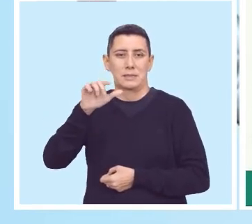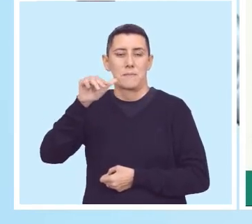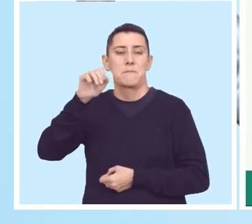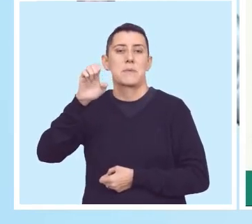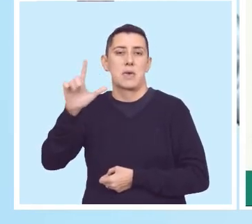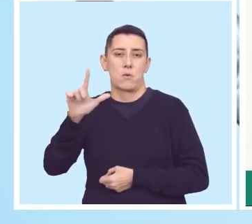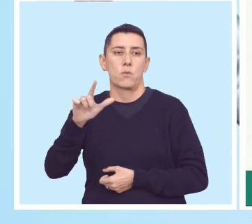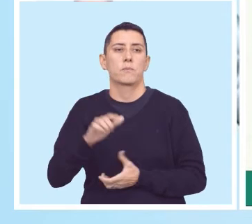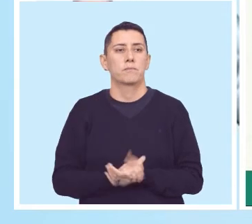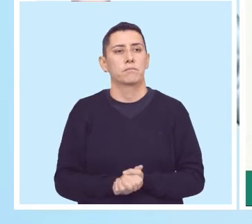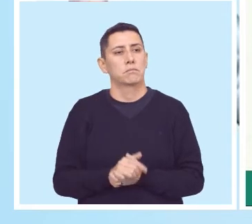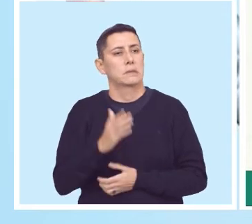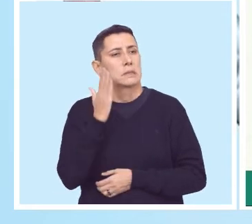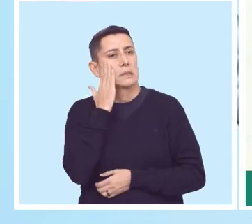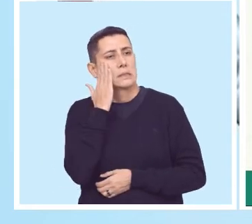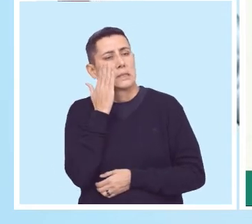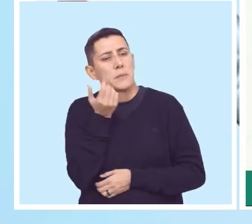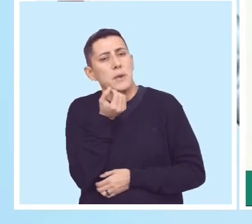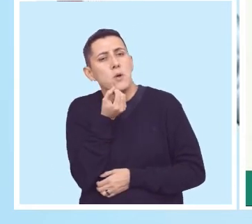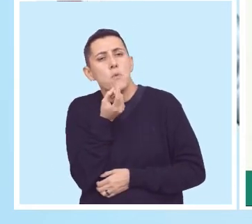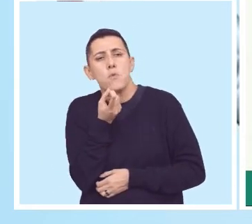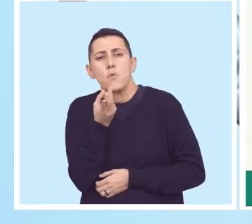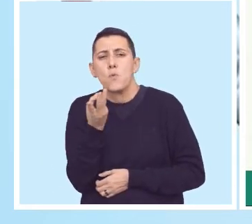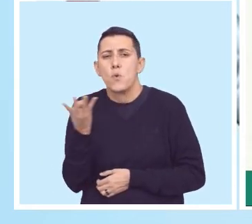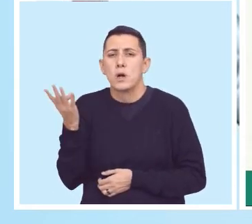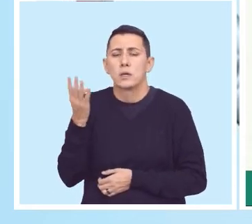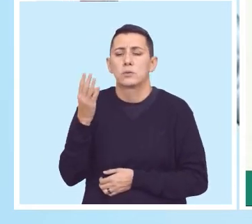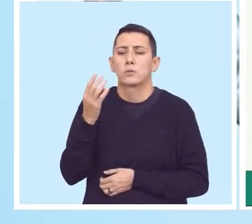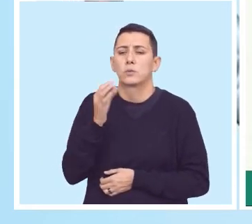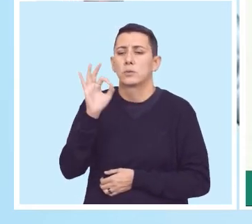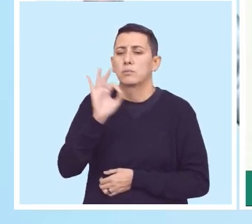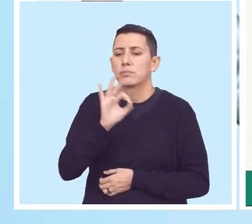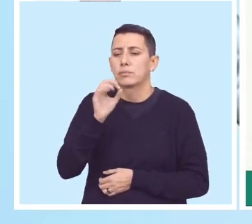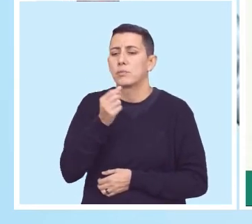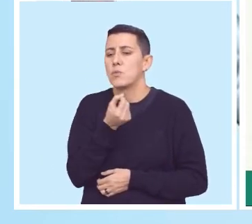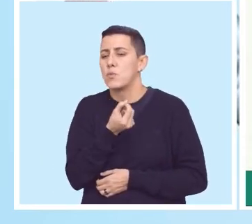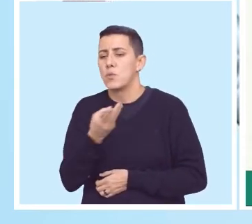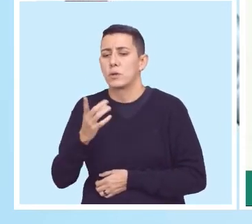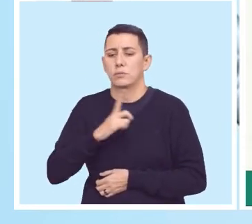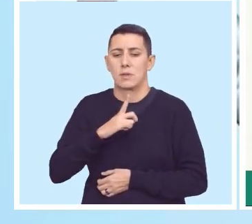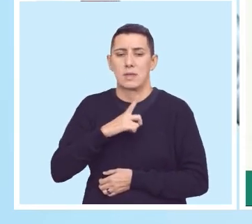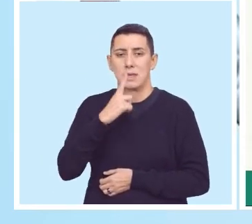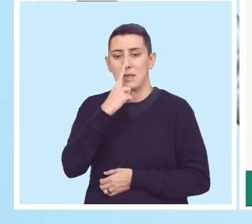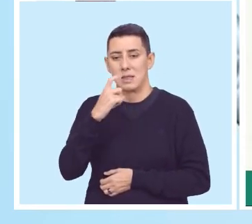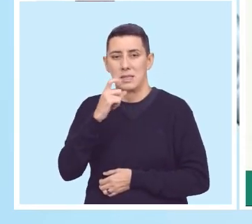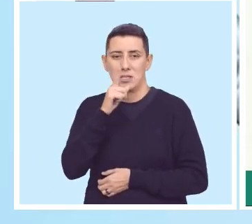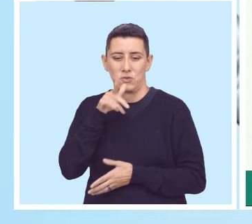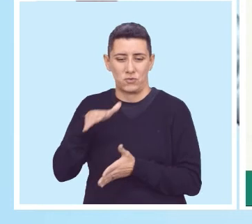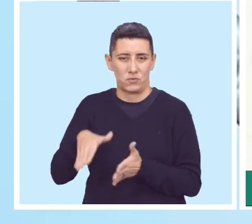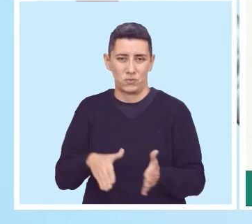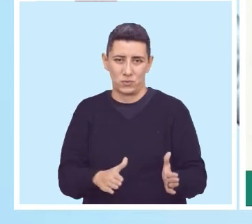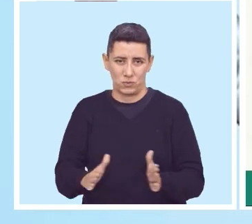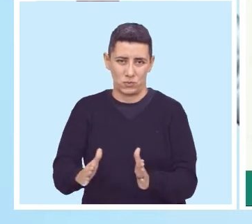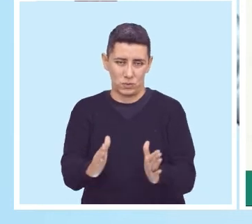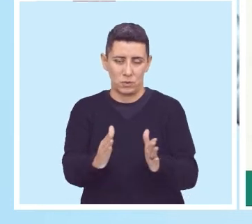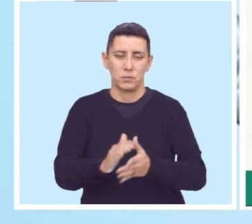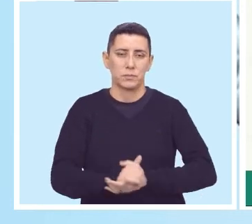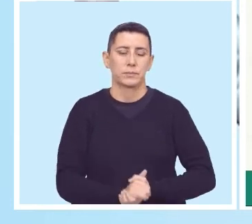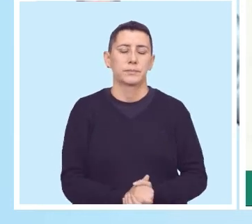forma quantificar a incidência de lixos nos rios ou nos